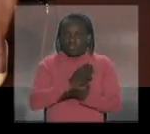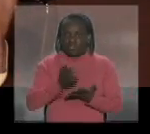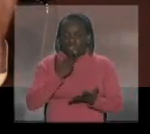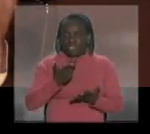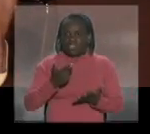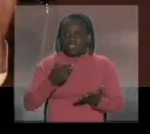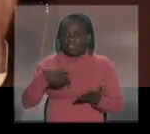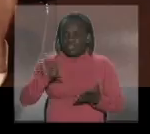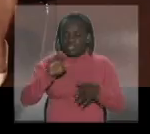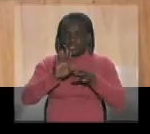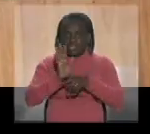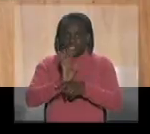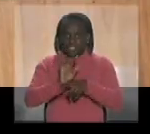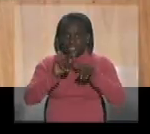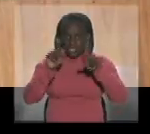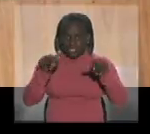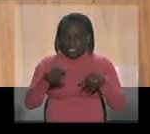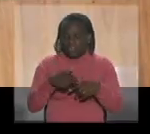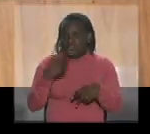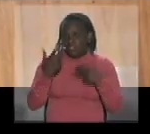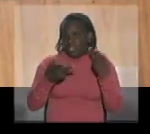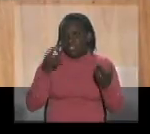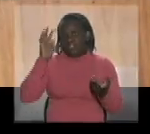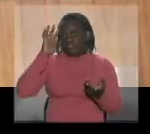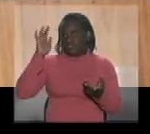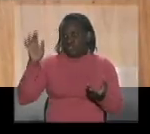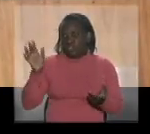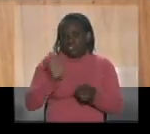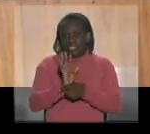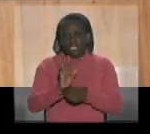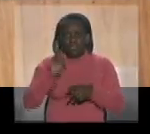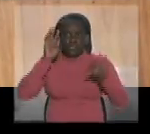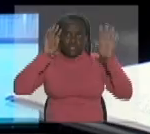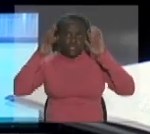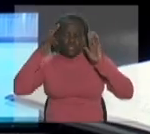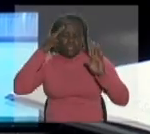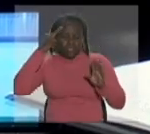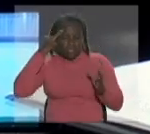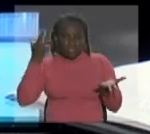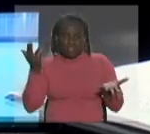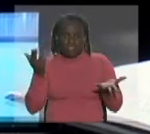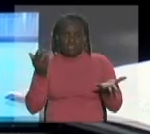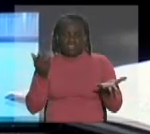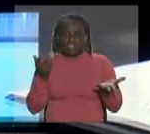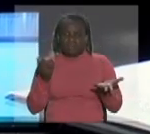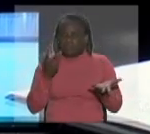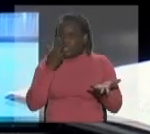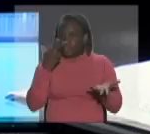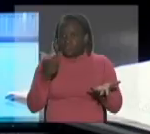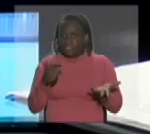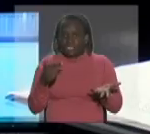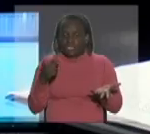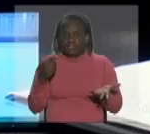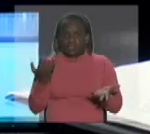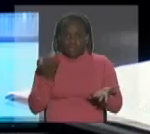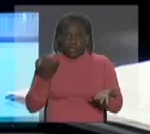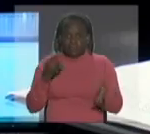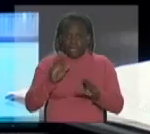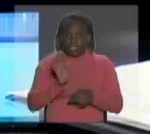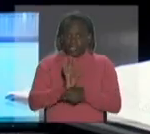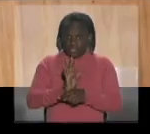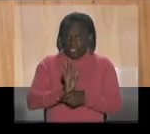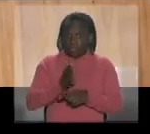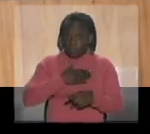cinema, isso me incomoda muito. O cineasta que fala do sonho. Ah, o cinema é um sonho. Uma coisa sem... né? E pra mim, cinema é uma parada